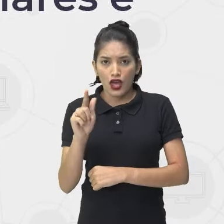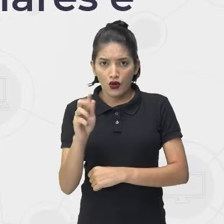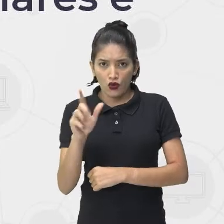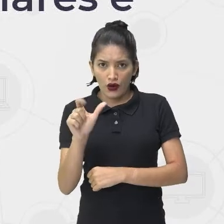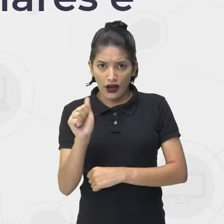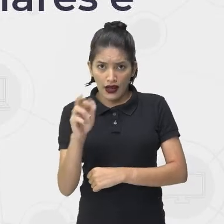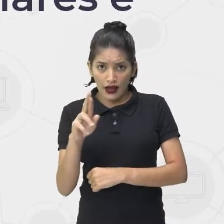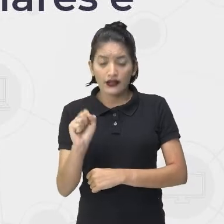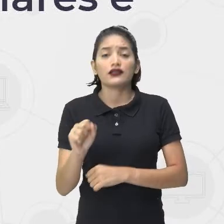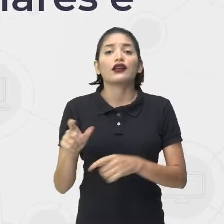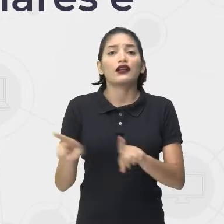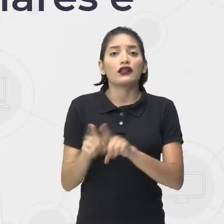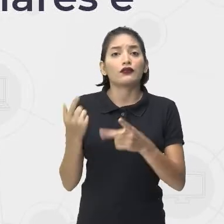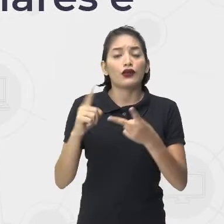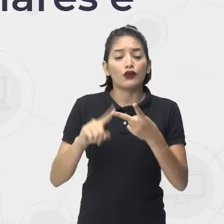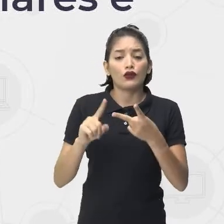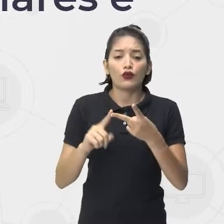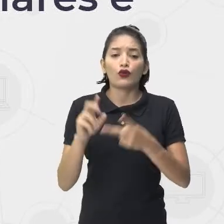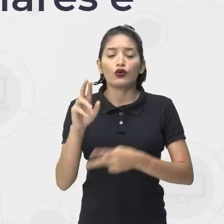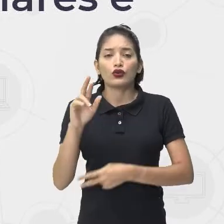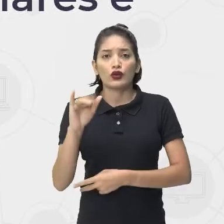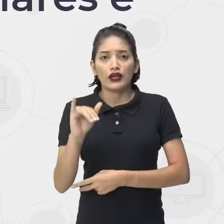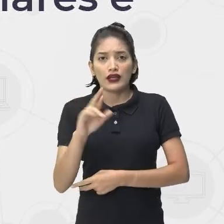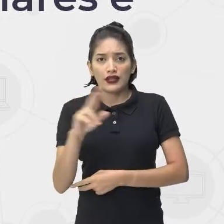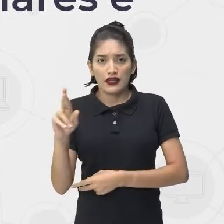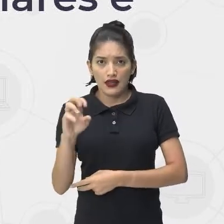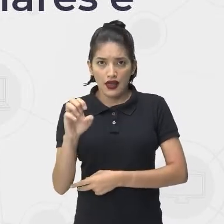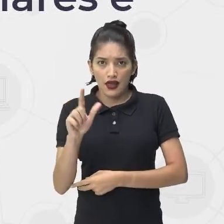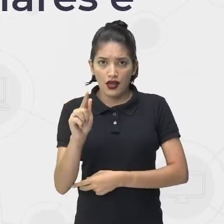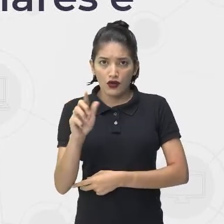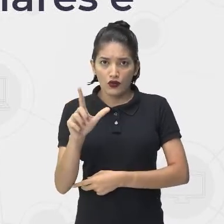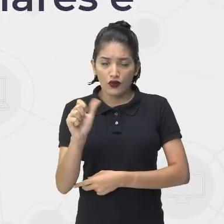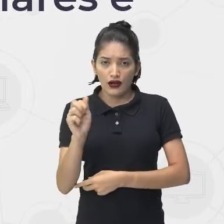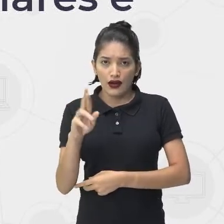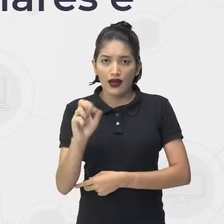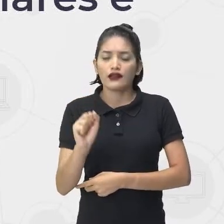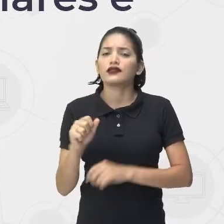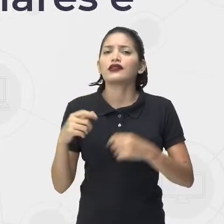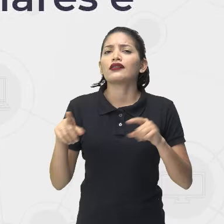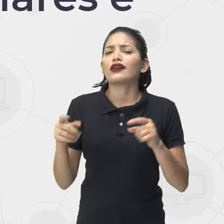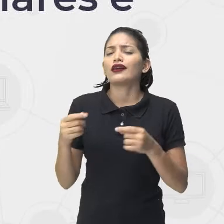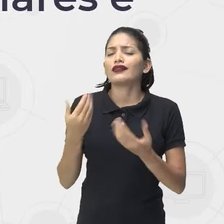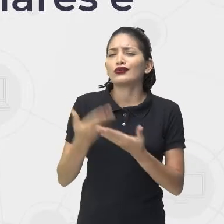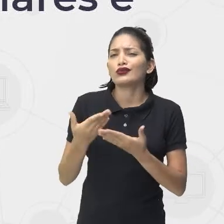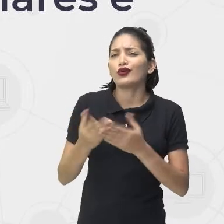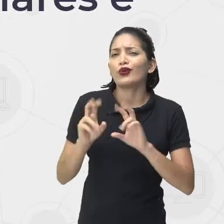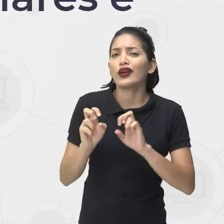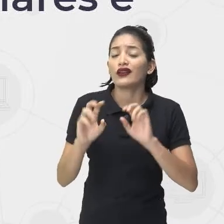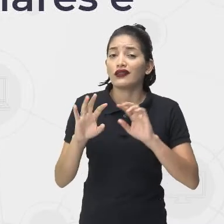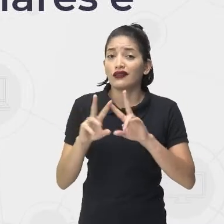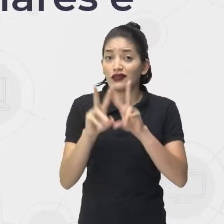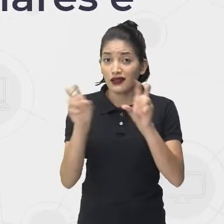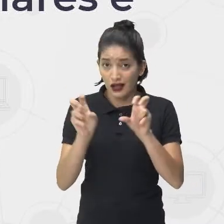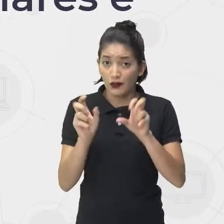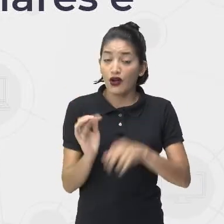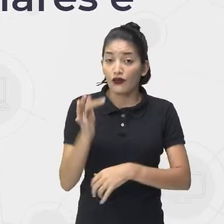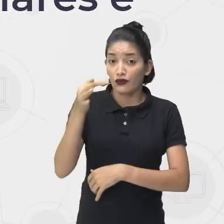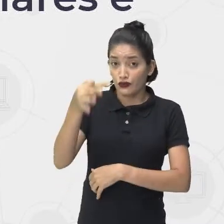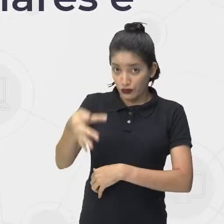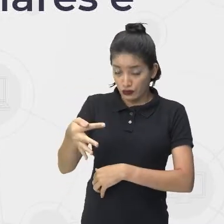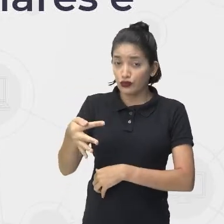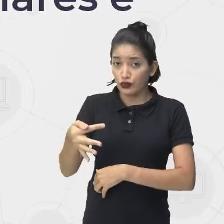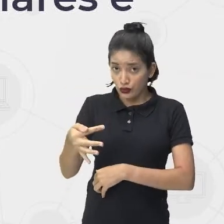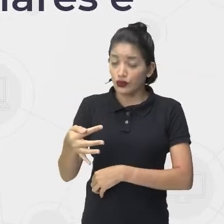hoje trabalharemos sobre futuro, né? Tempo verbal futuro aí, e trabalharemos tanto os